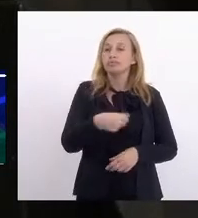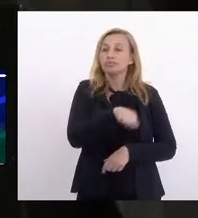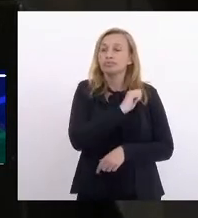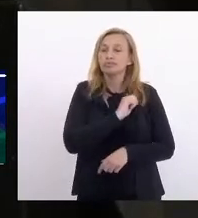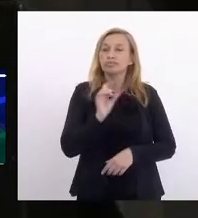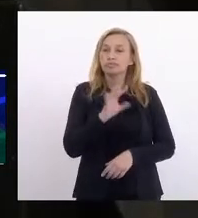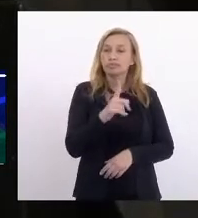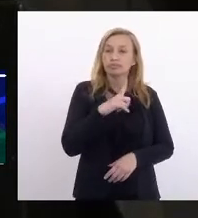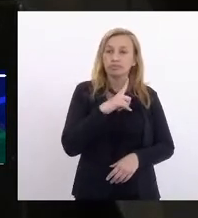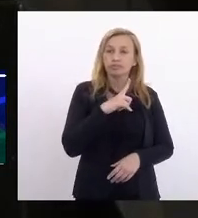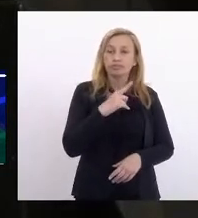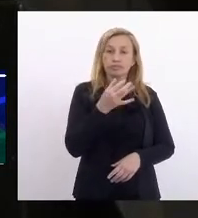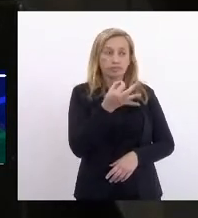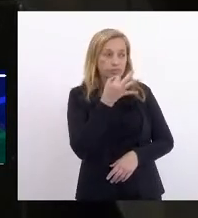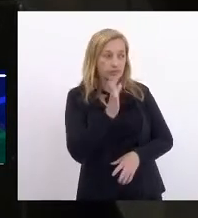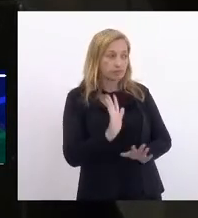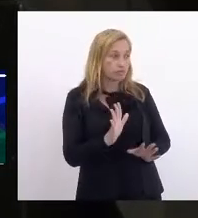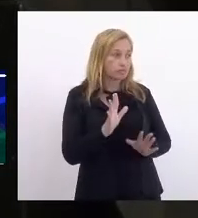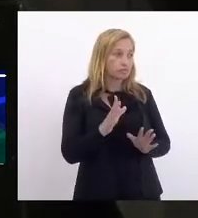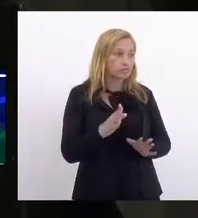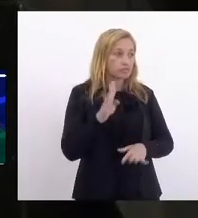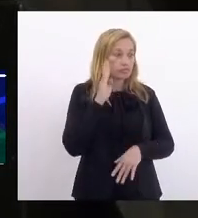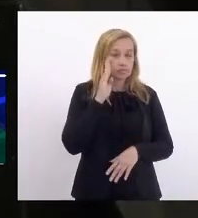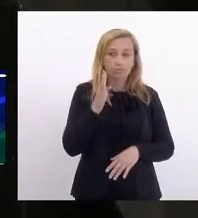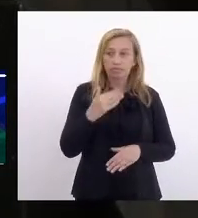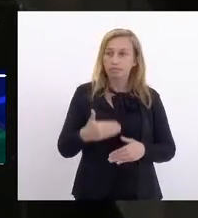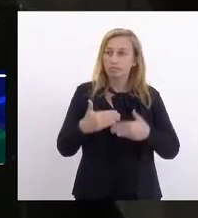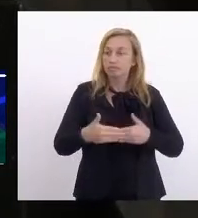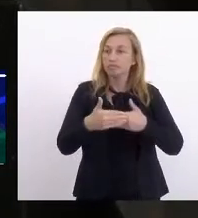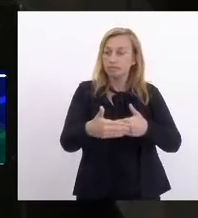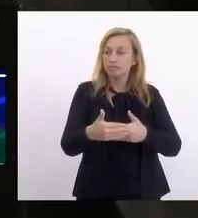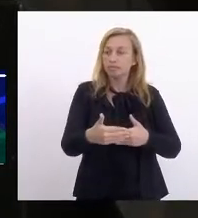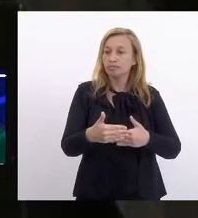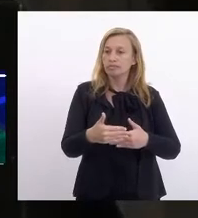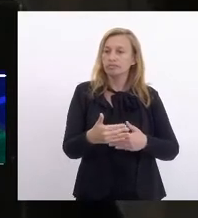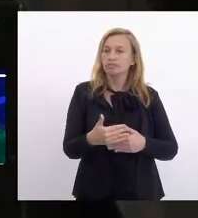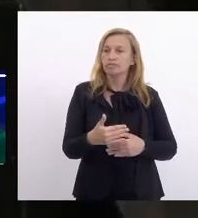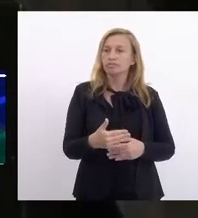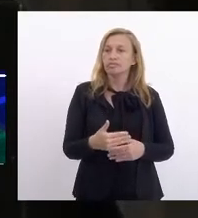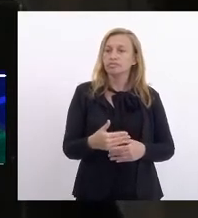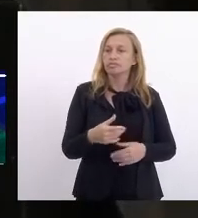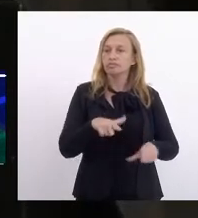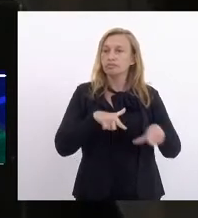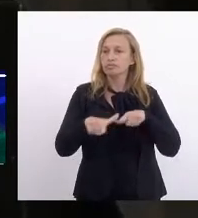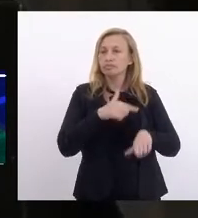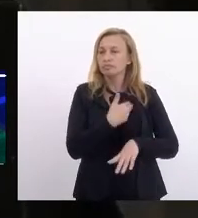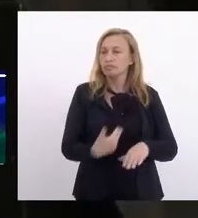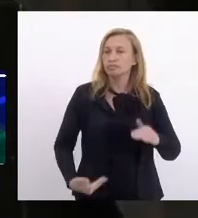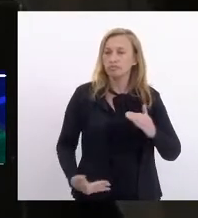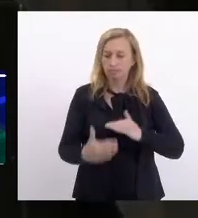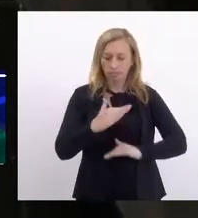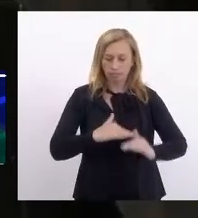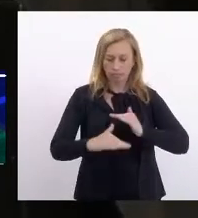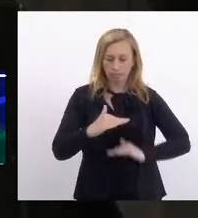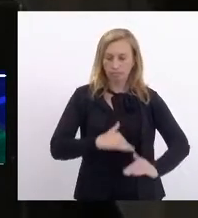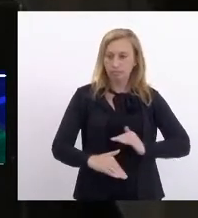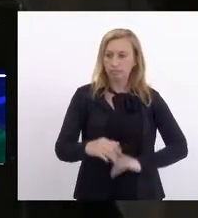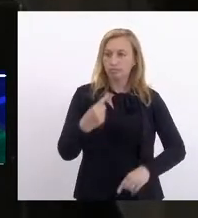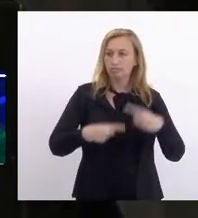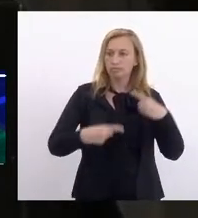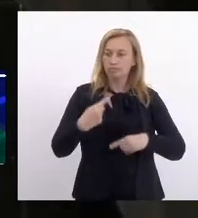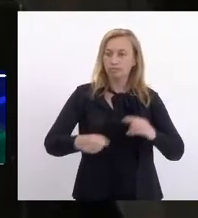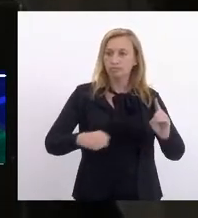como argumento e como fundamento para avançar na direção do serviço público e retroceder no custeio de políticas